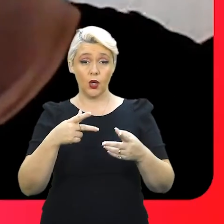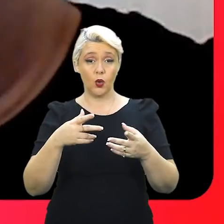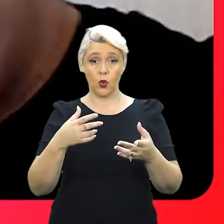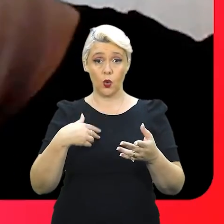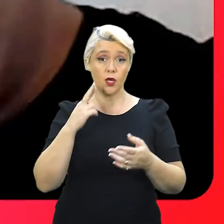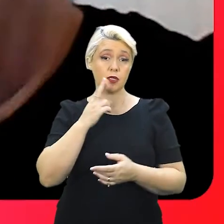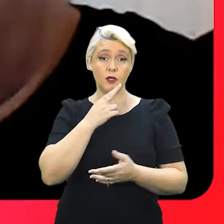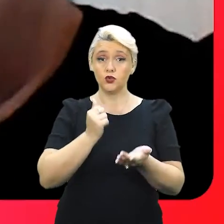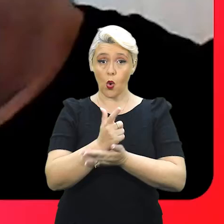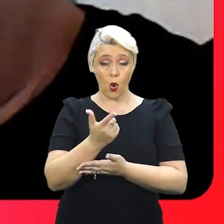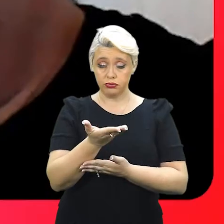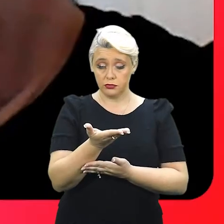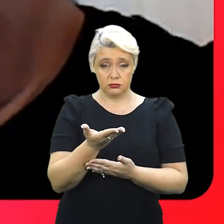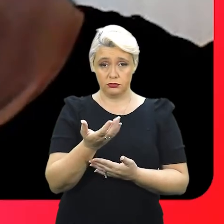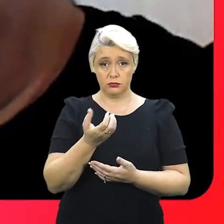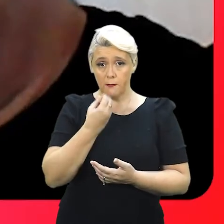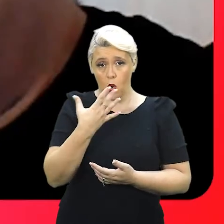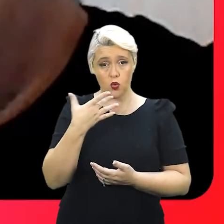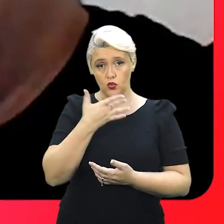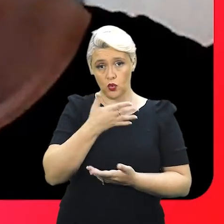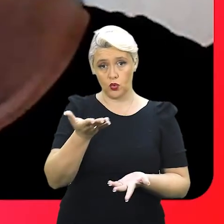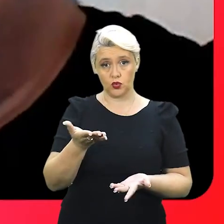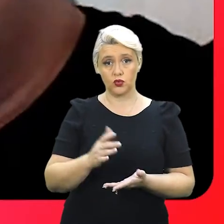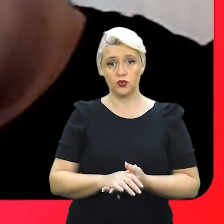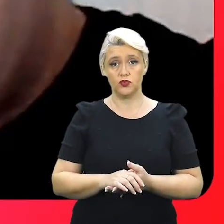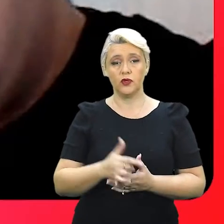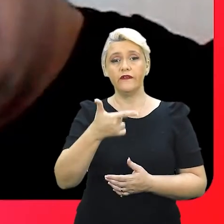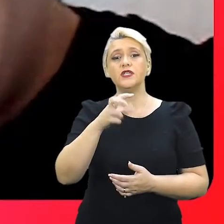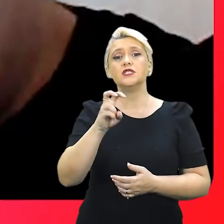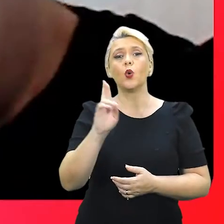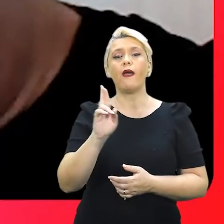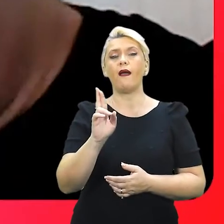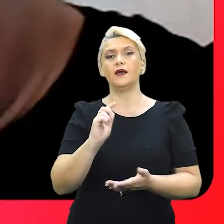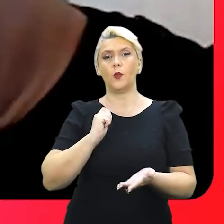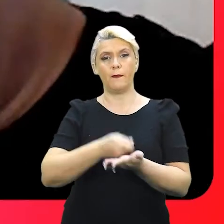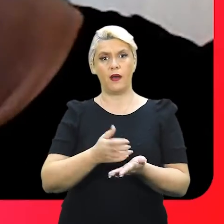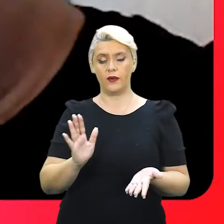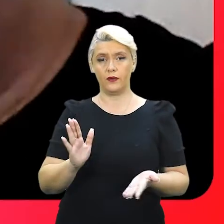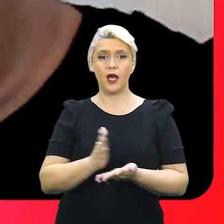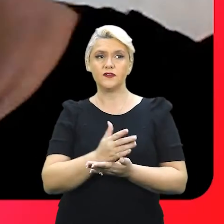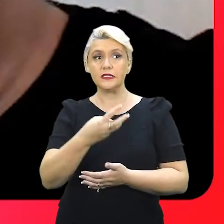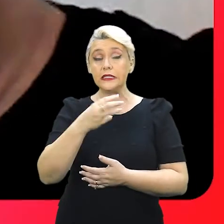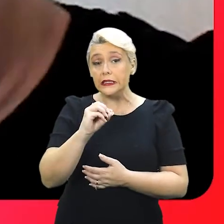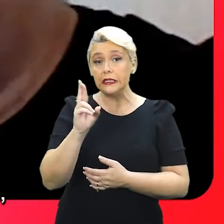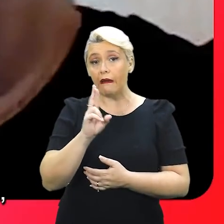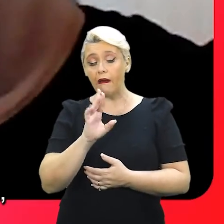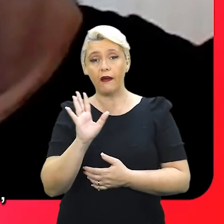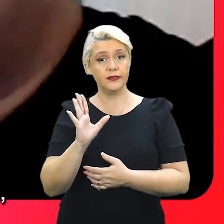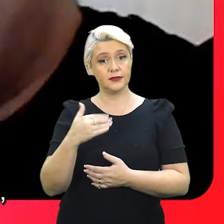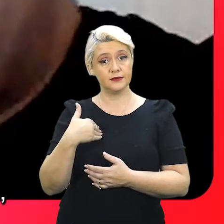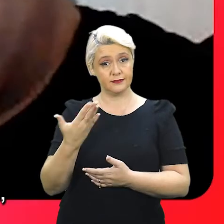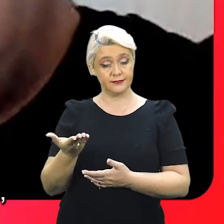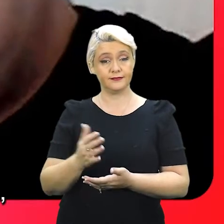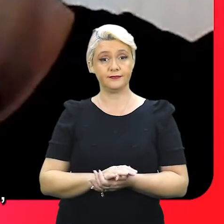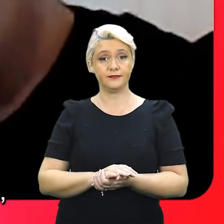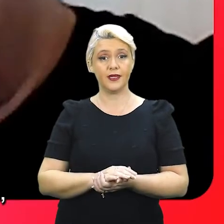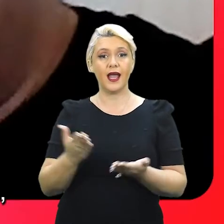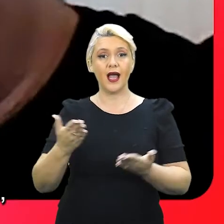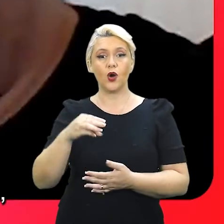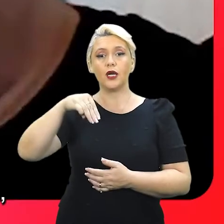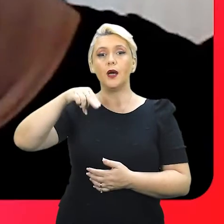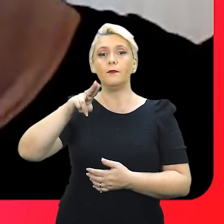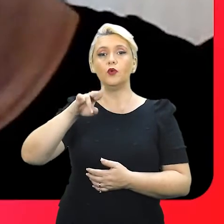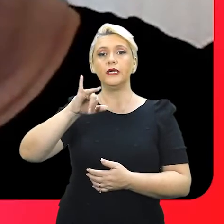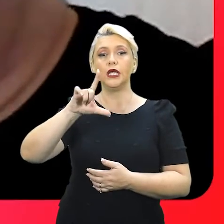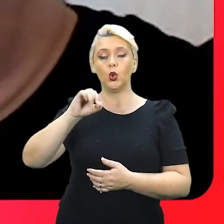dia, que é um PF bom, no máximo R$25, às vezes 30. Agora o Murilim, que cuida da